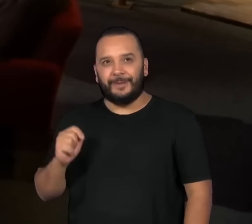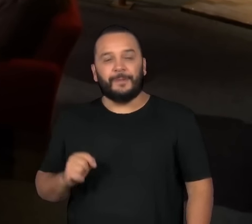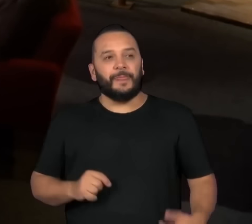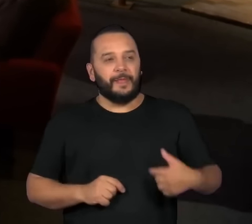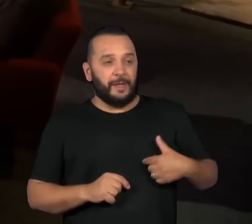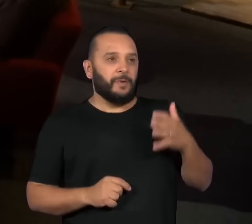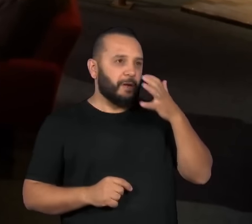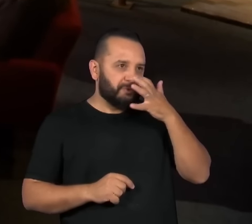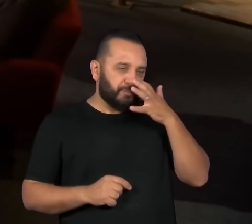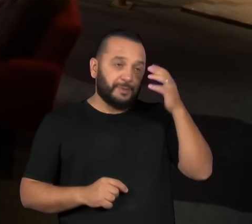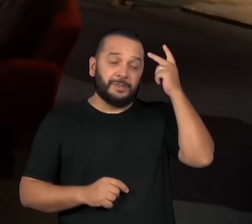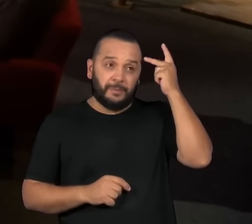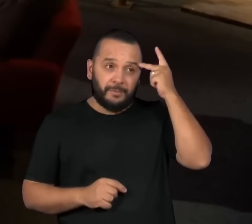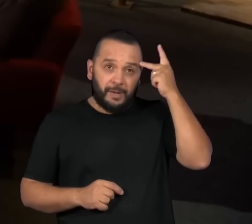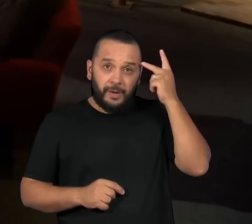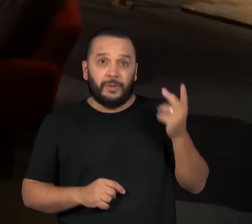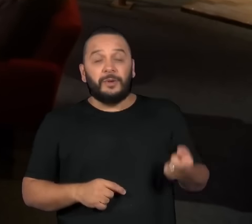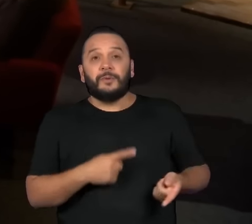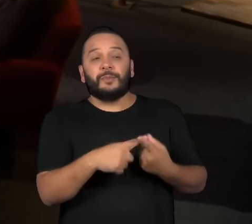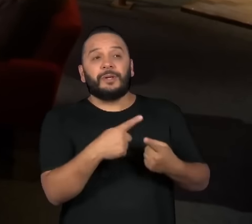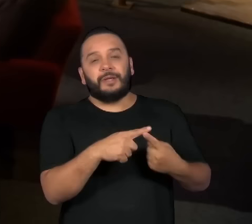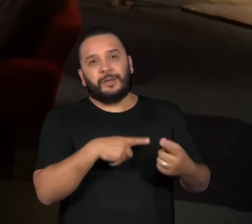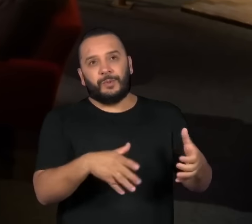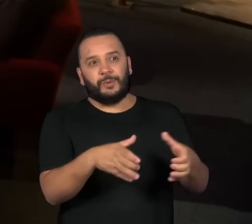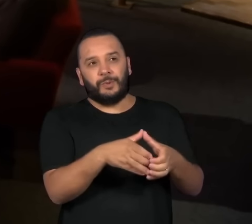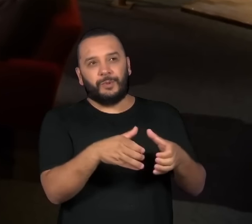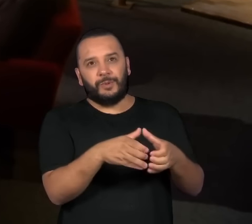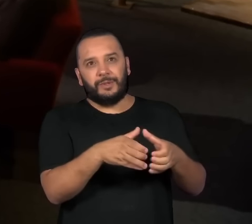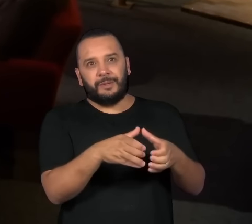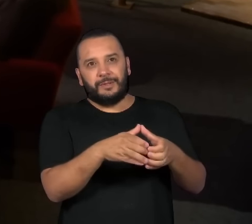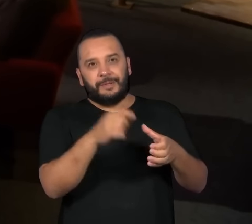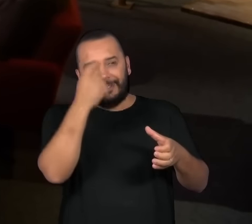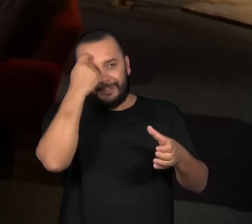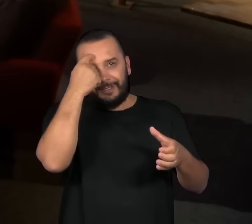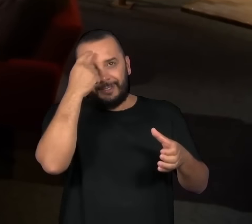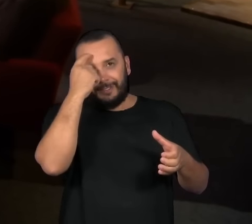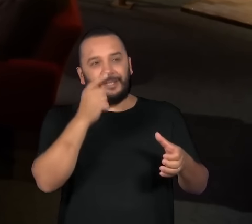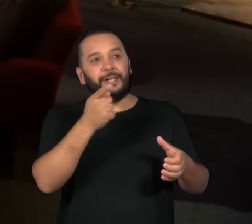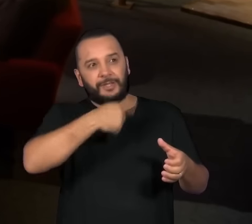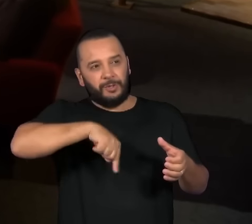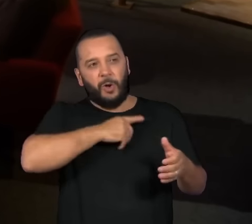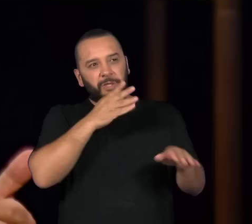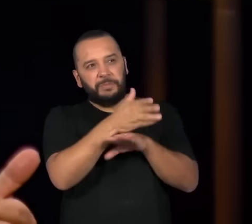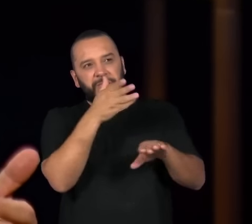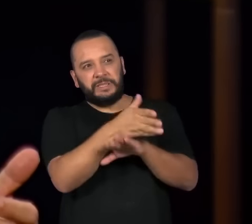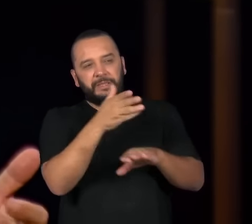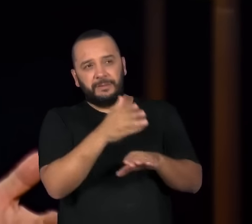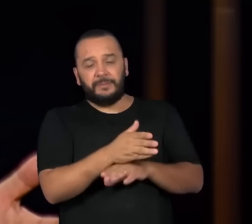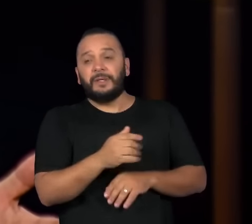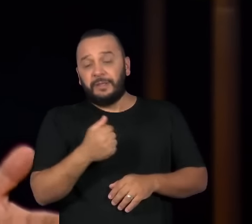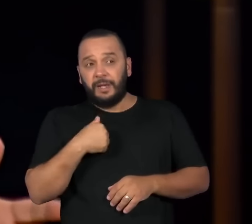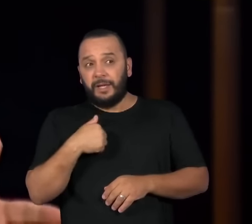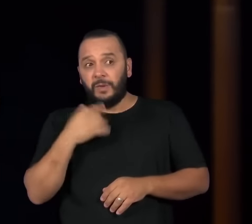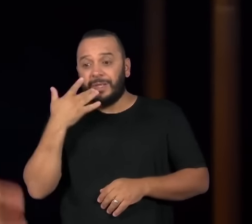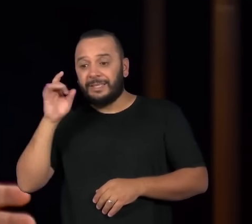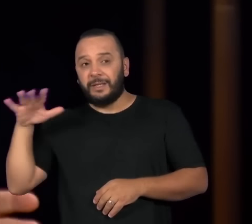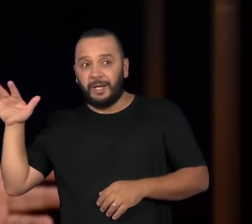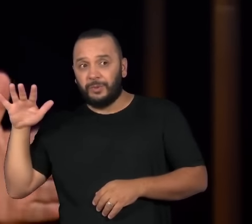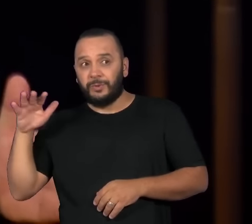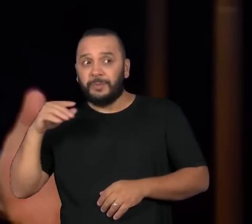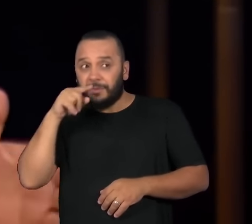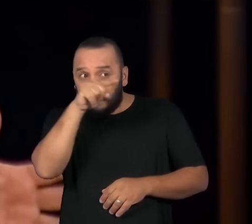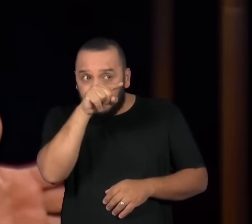admiração pelo São Paulo Futebol Clube, porque o pessoal acha que, né, a gente é clubista, né, eu sou santista e tudo, mas você é